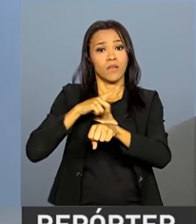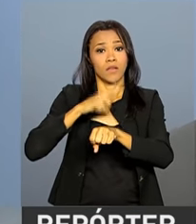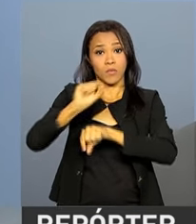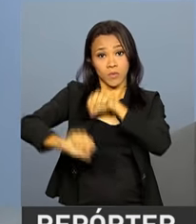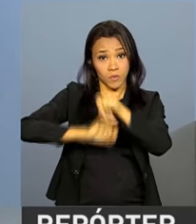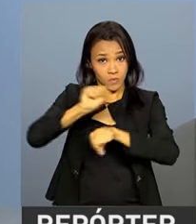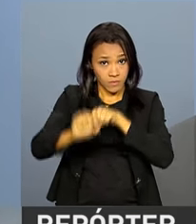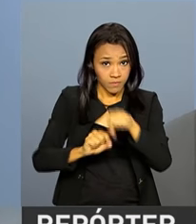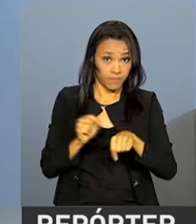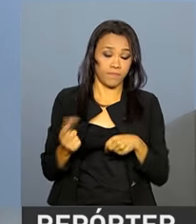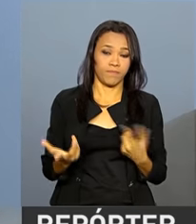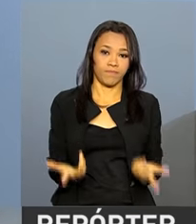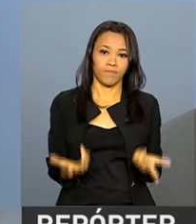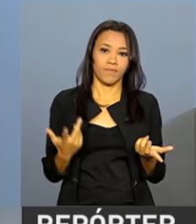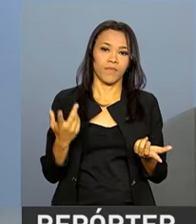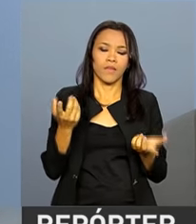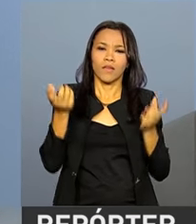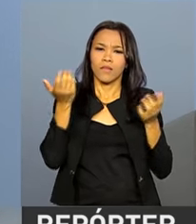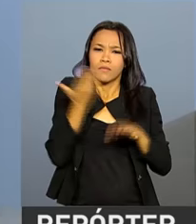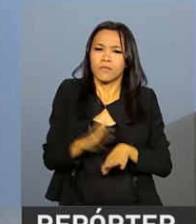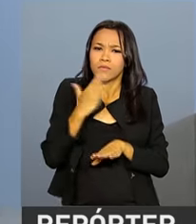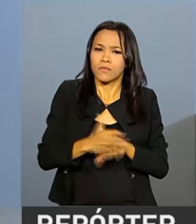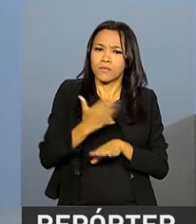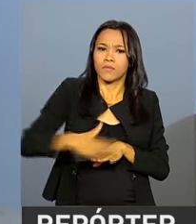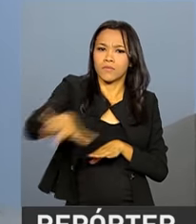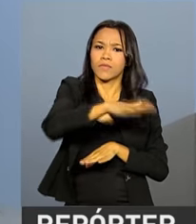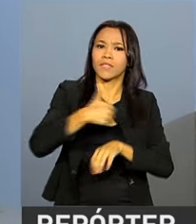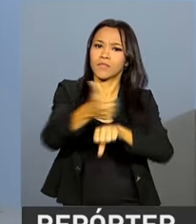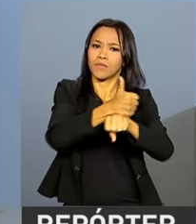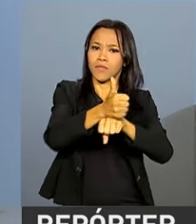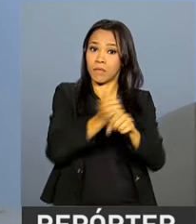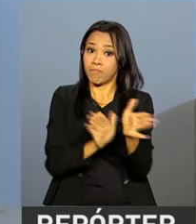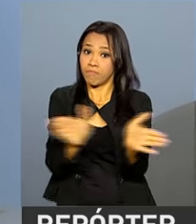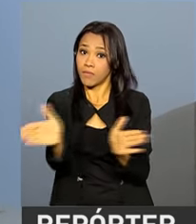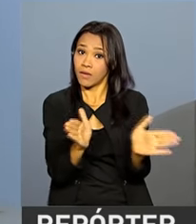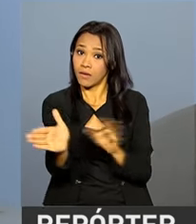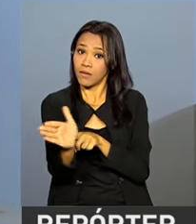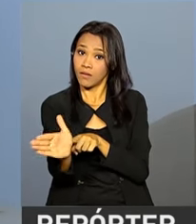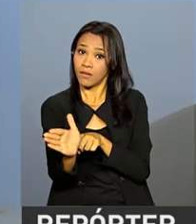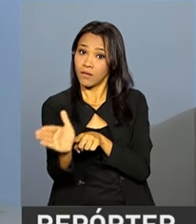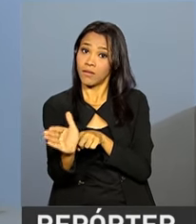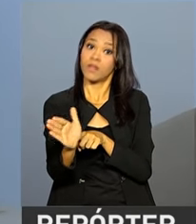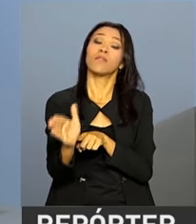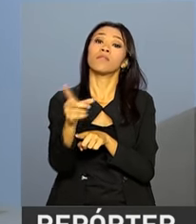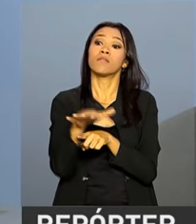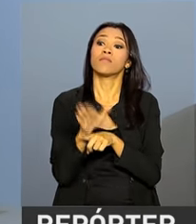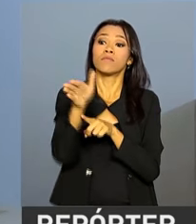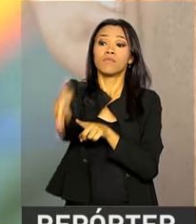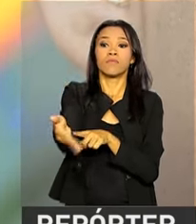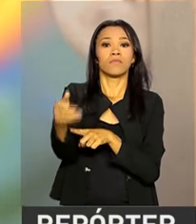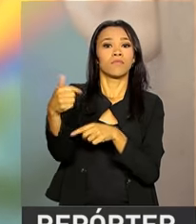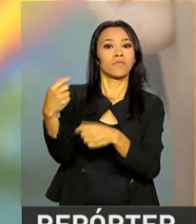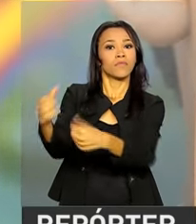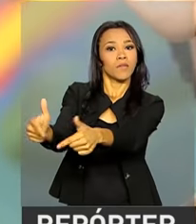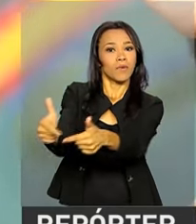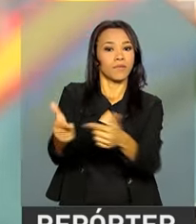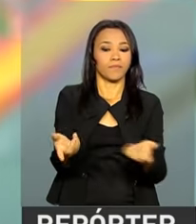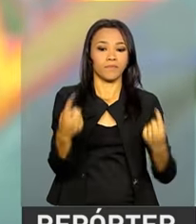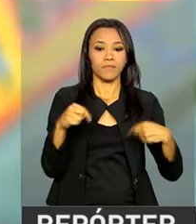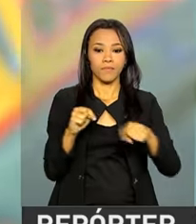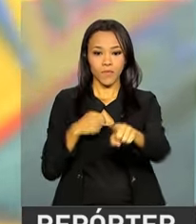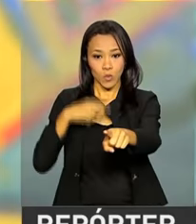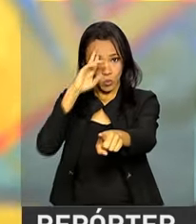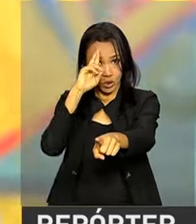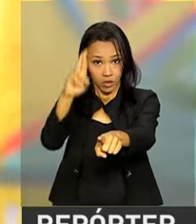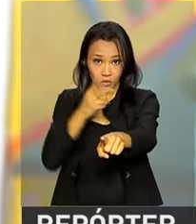prerrogativa básica qualificação profissional em paralela com prática de mercado de trabalho o diretor conta que a